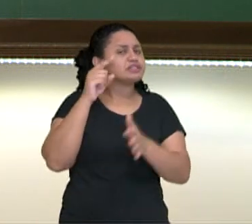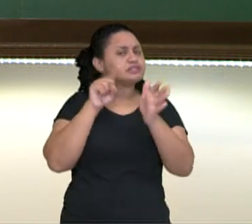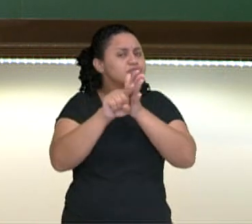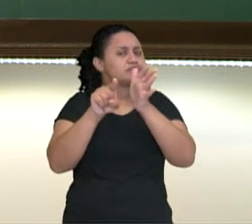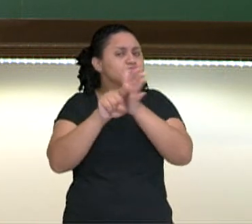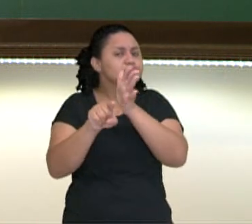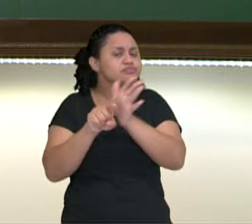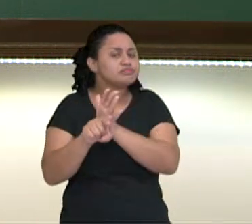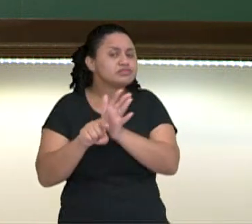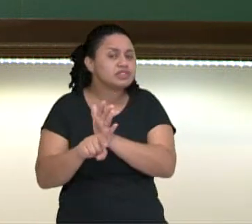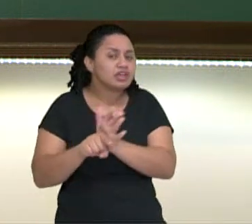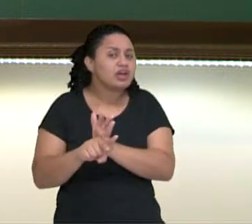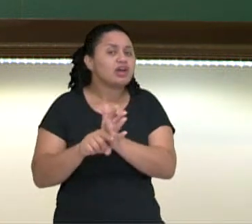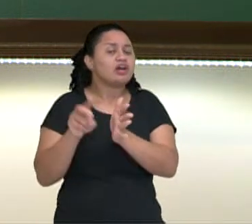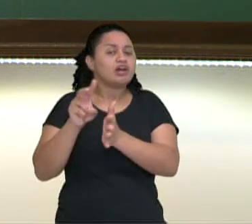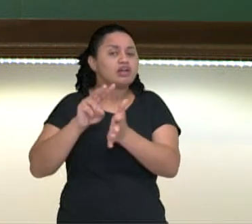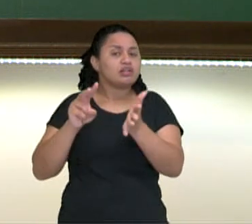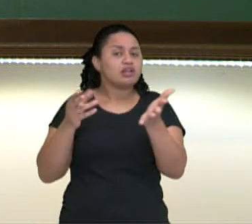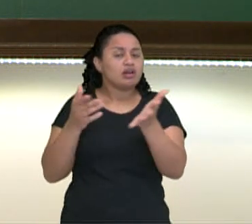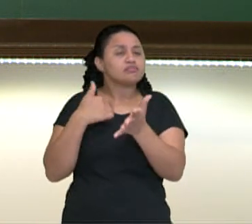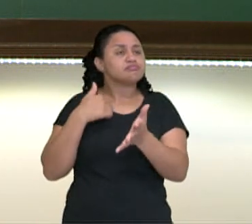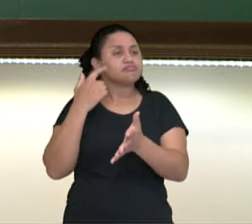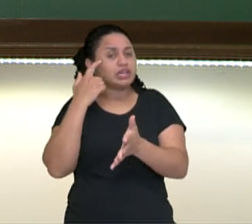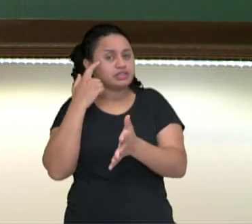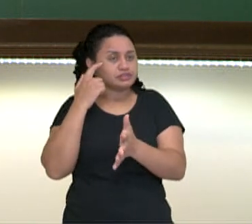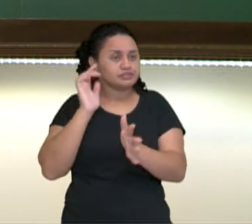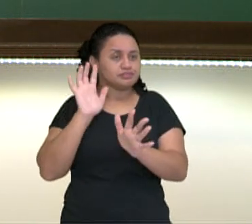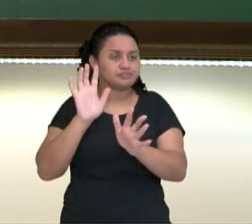perguntas que eu li aqui agora com vocês.